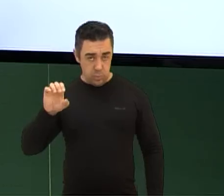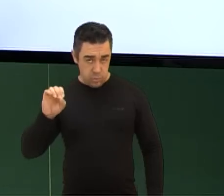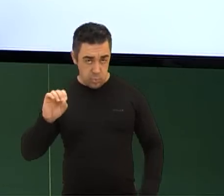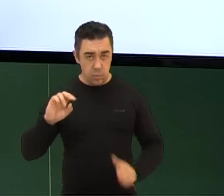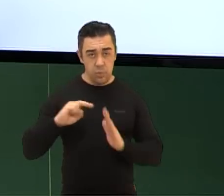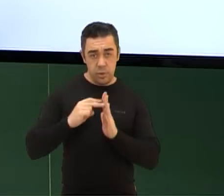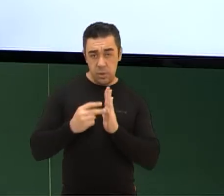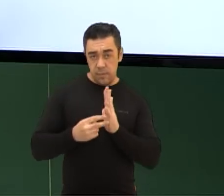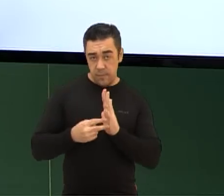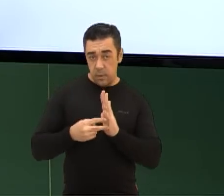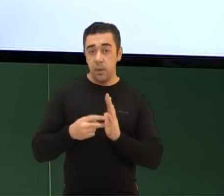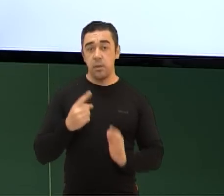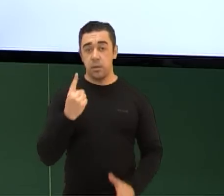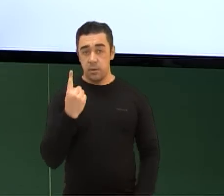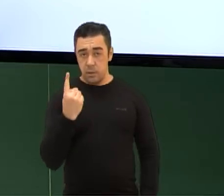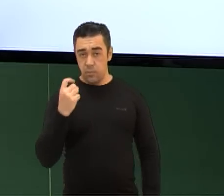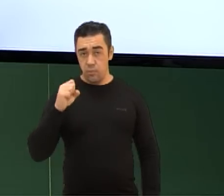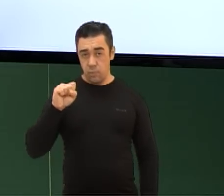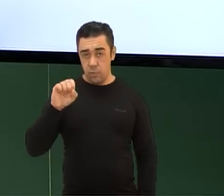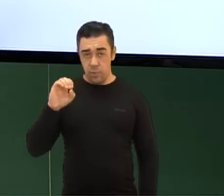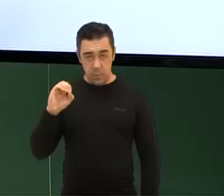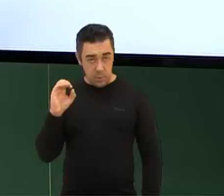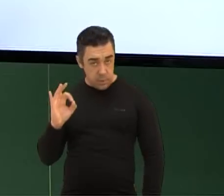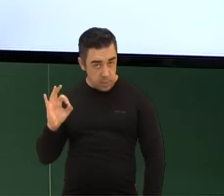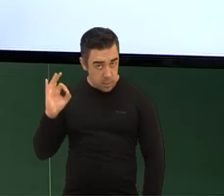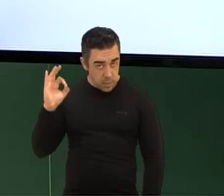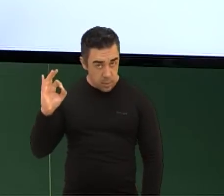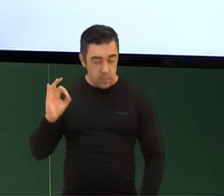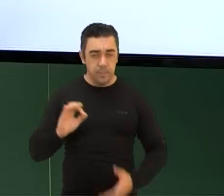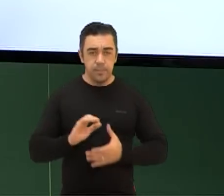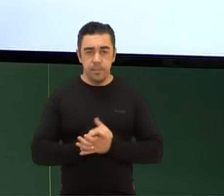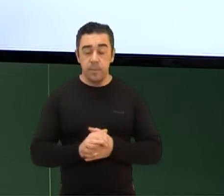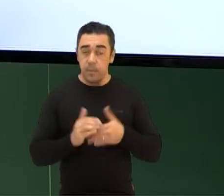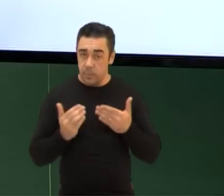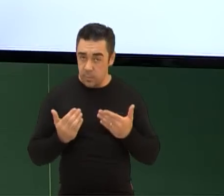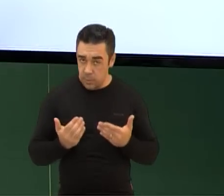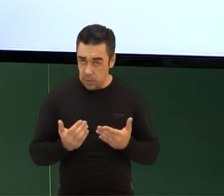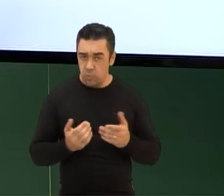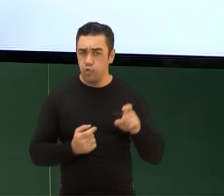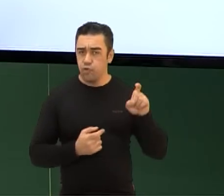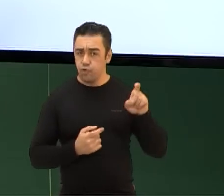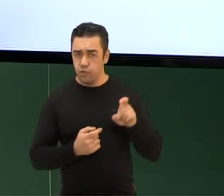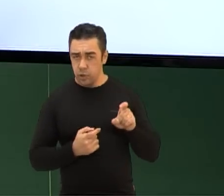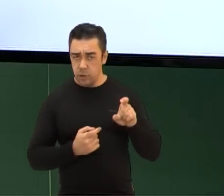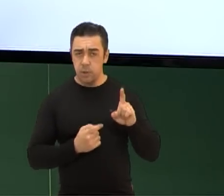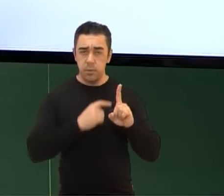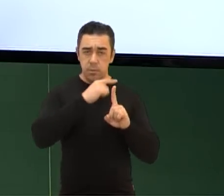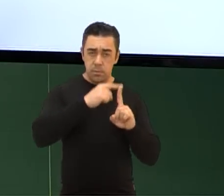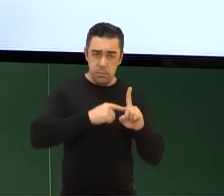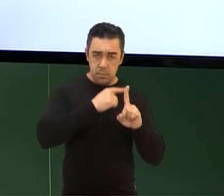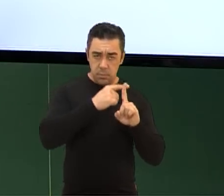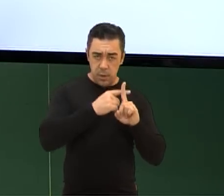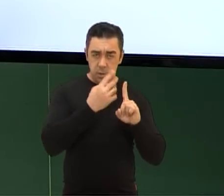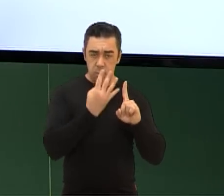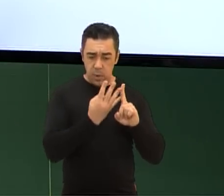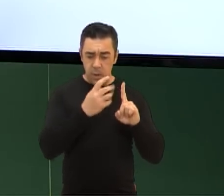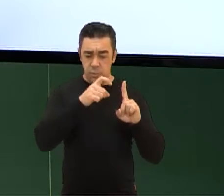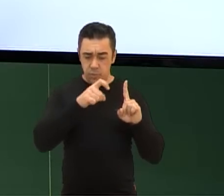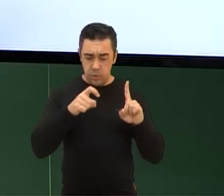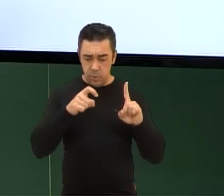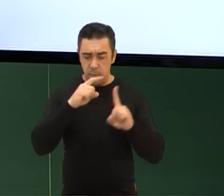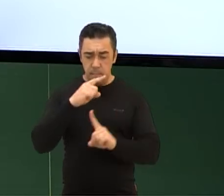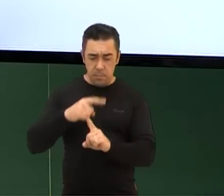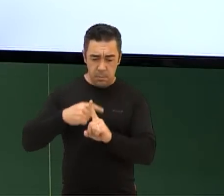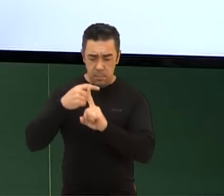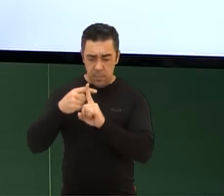Mede 180 graus. Então, o ângulo X mais o ângulo 4x mais